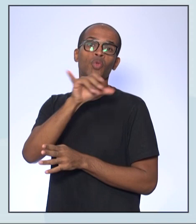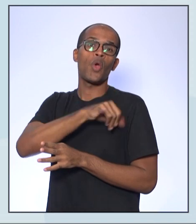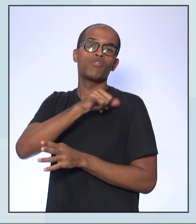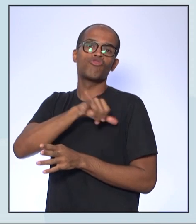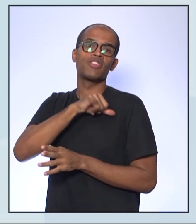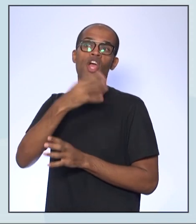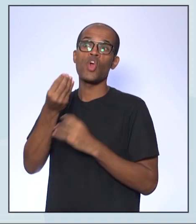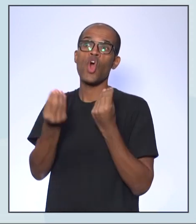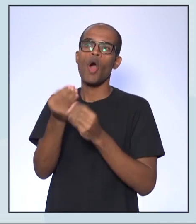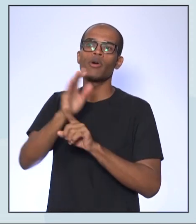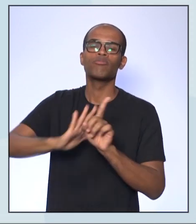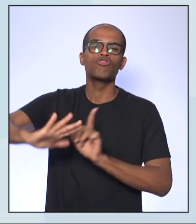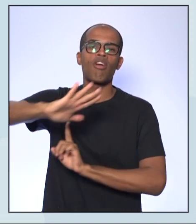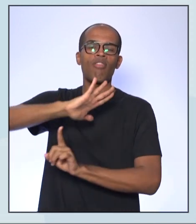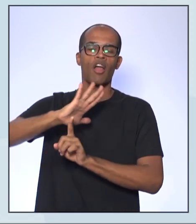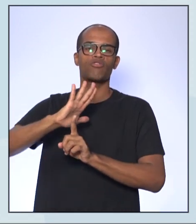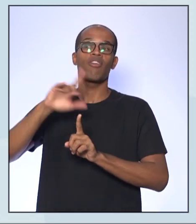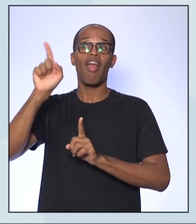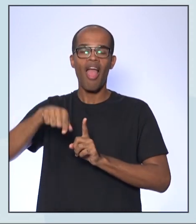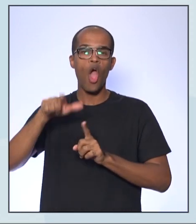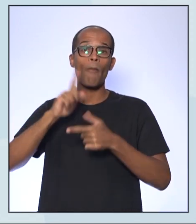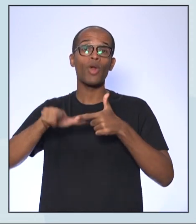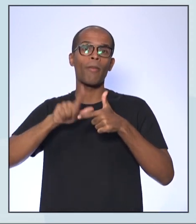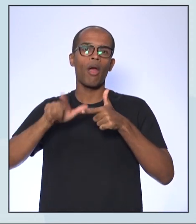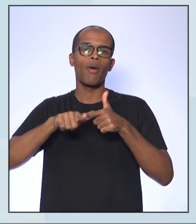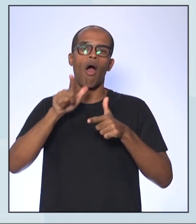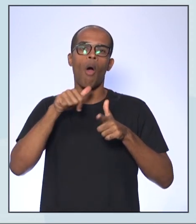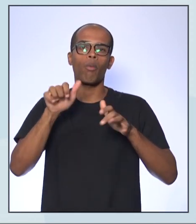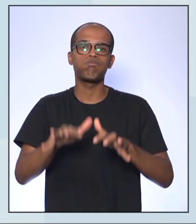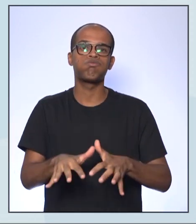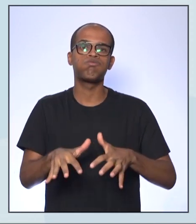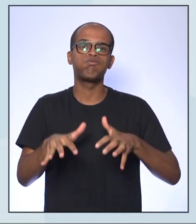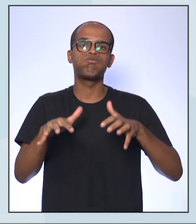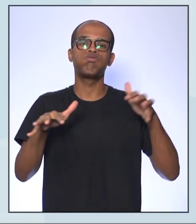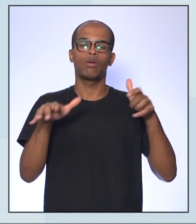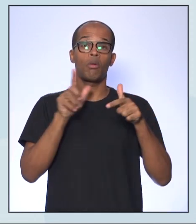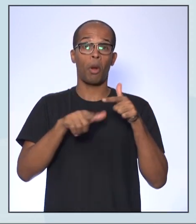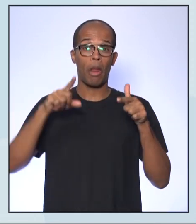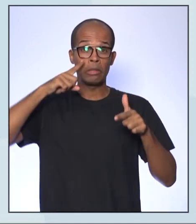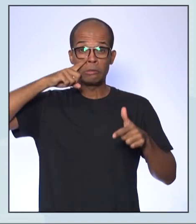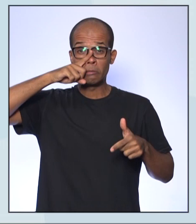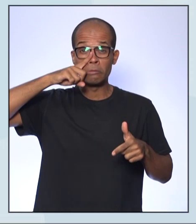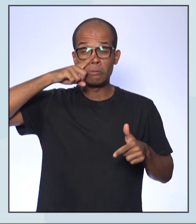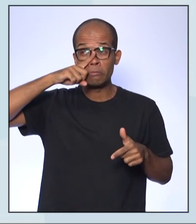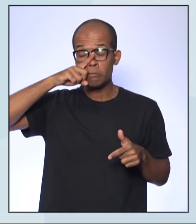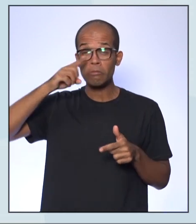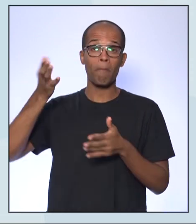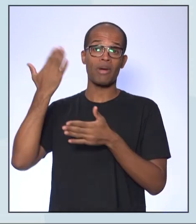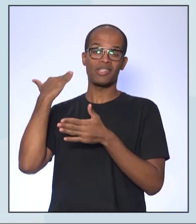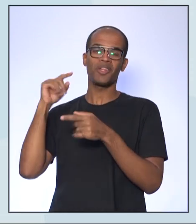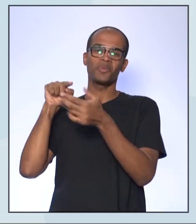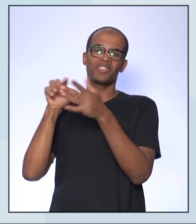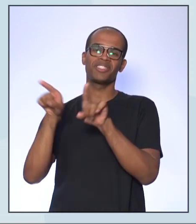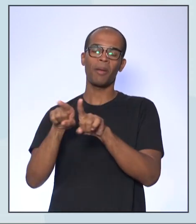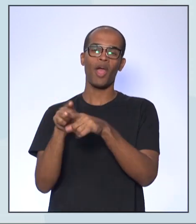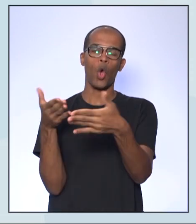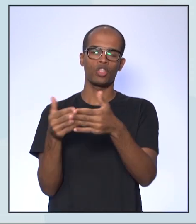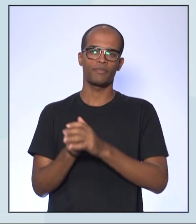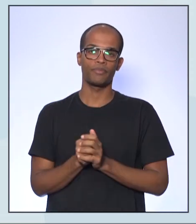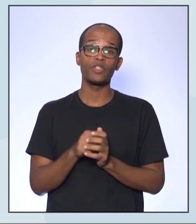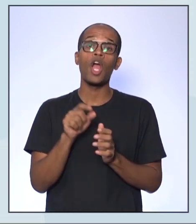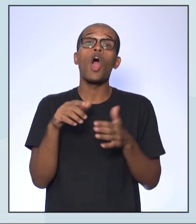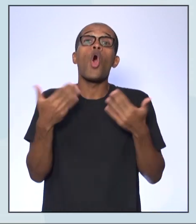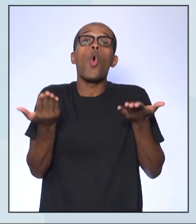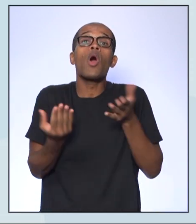Janeiro, né? As enchentes. Um problema grave, né, naquela época e hoje, né? Quando foi produzido? Quando